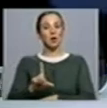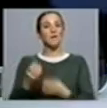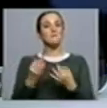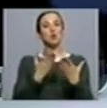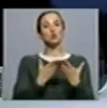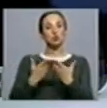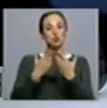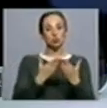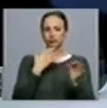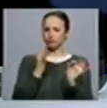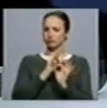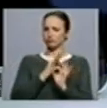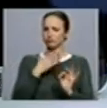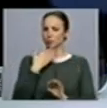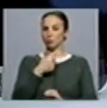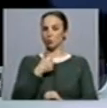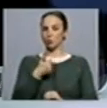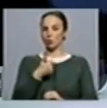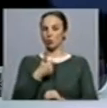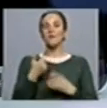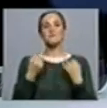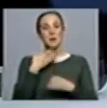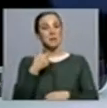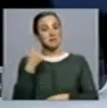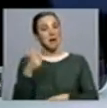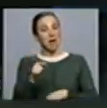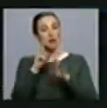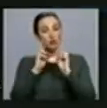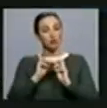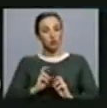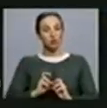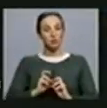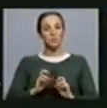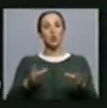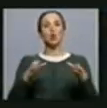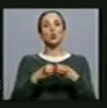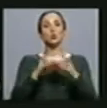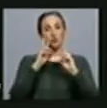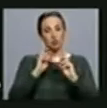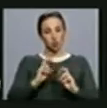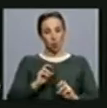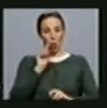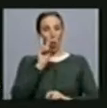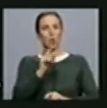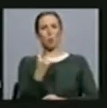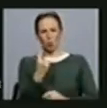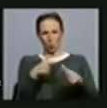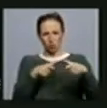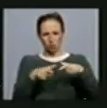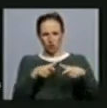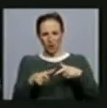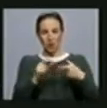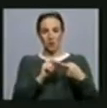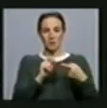estudo absolutamente lindíssimo. Sim, porque também há beleza neste tipo de investigações. Um grupo de investigadores então olhou para uma estrela em particular,